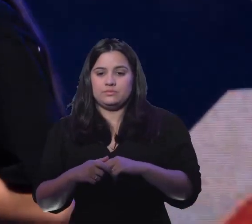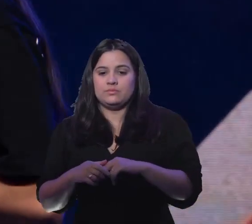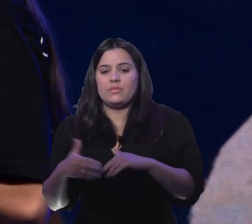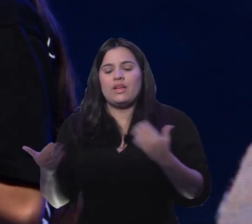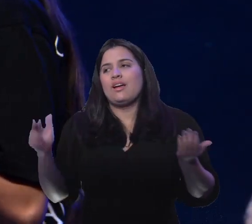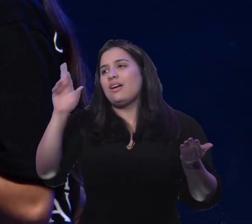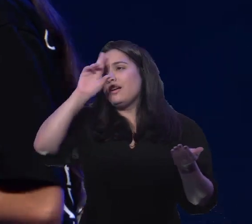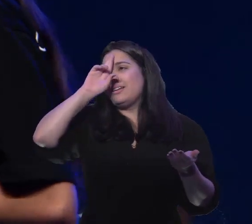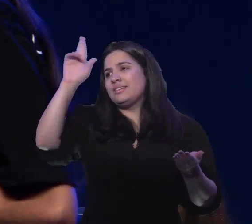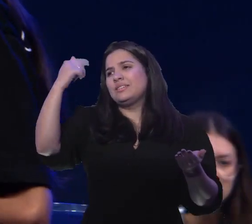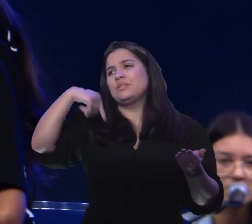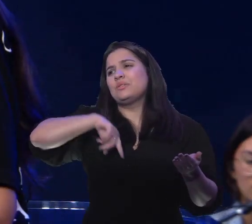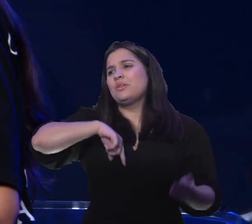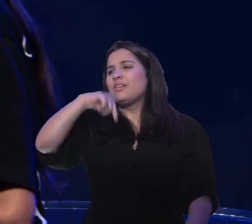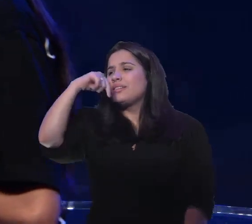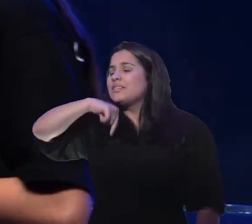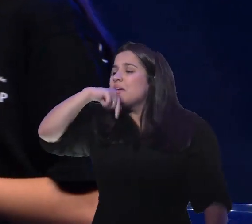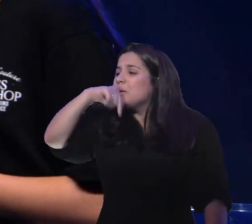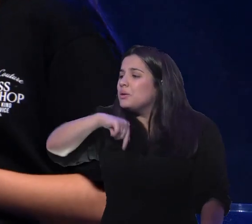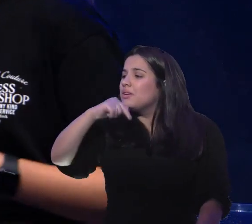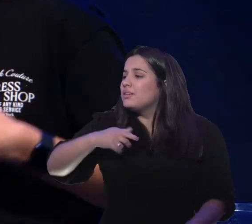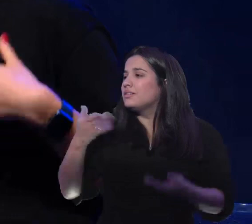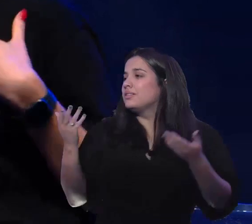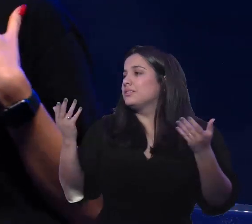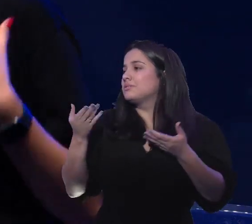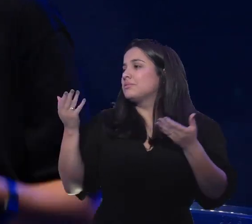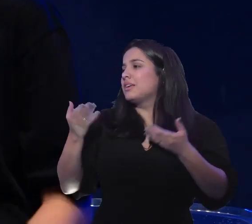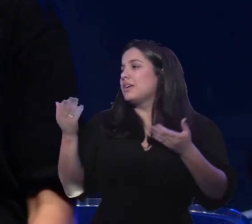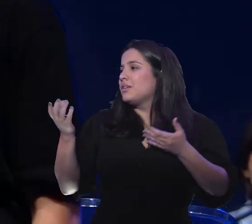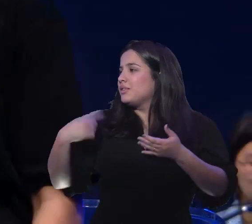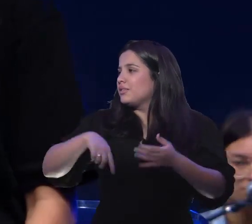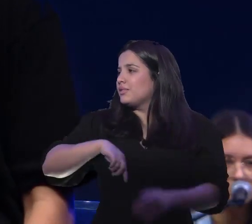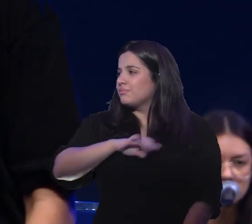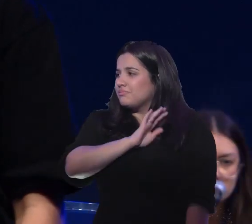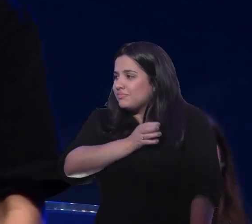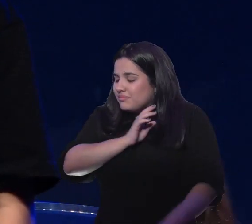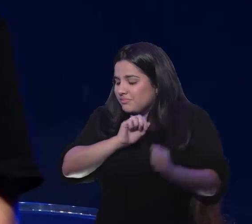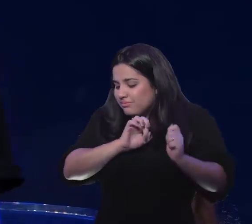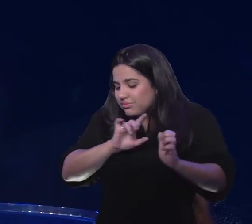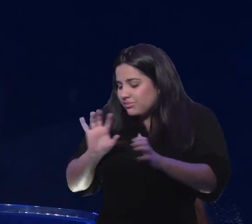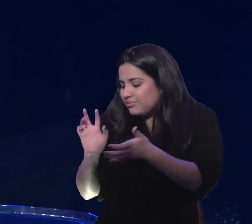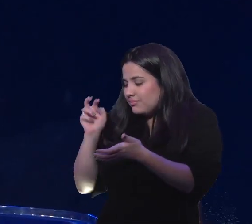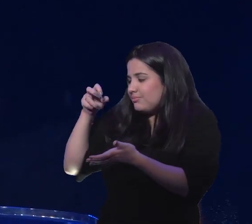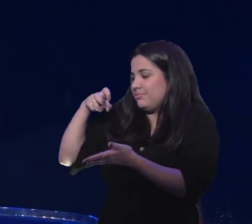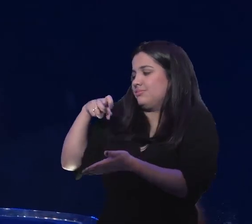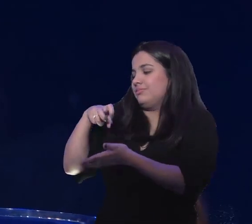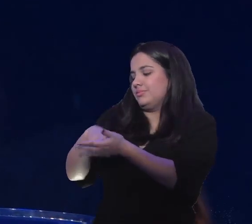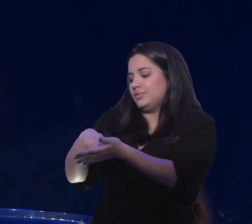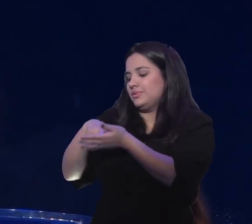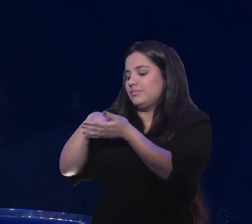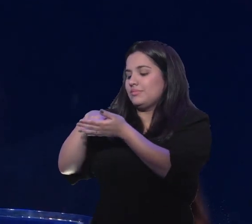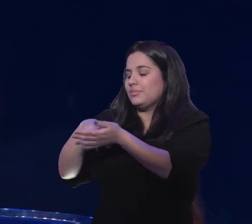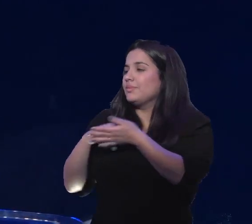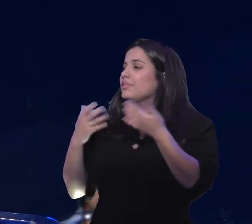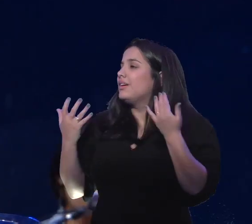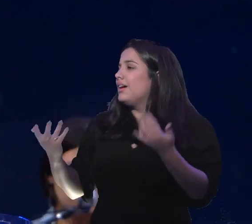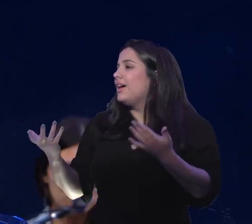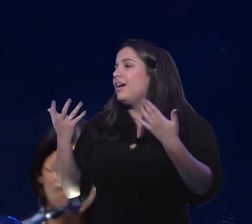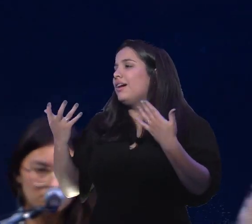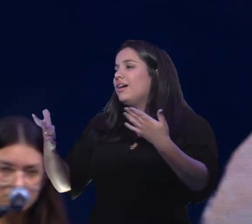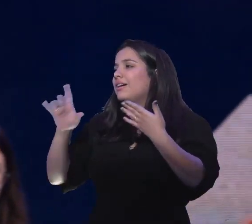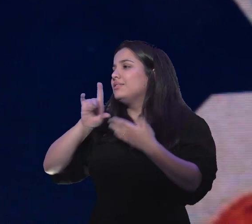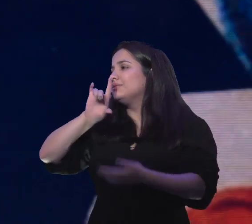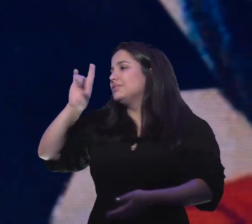Senhor, nós estamos aqui, Pai, um coração prostrado diante de Ti, Jesus. Quebranta, Senhor Deus,